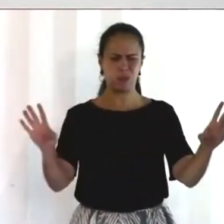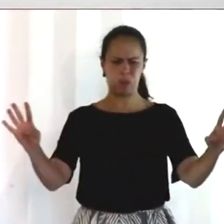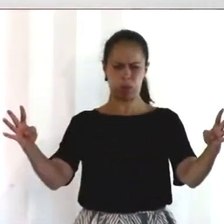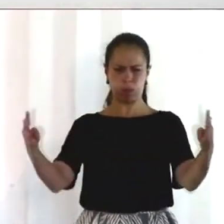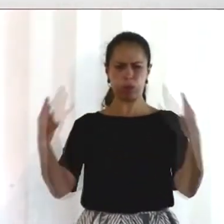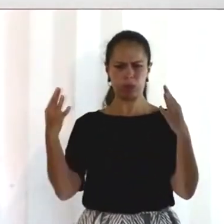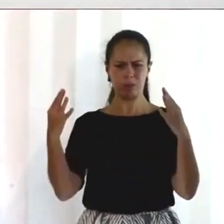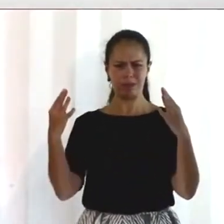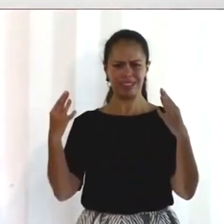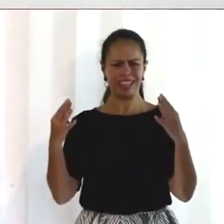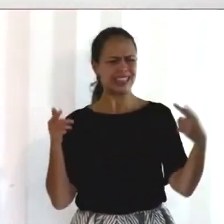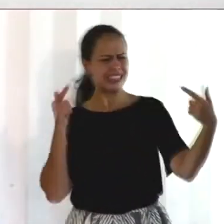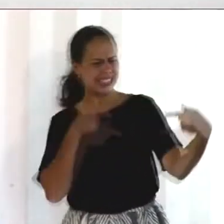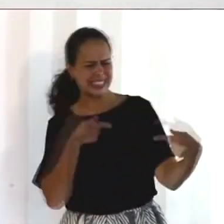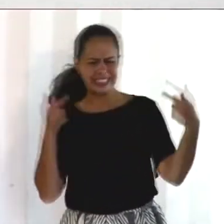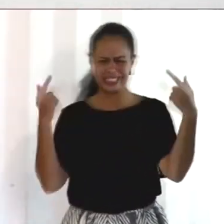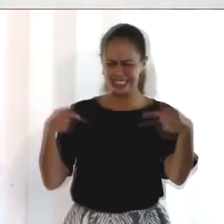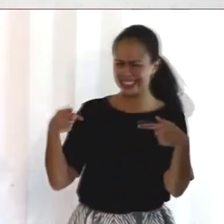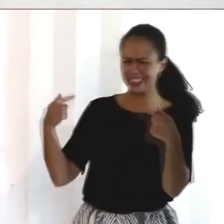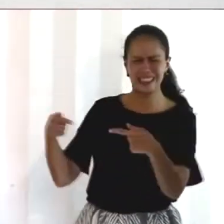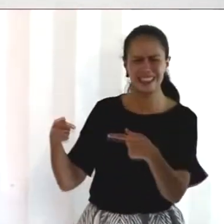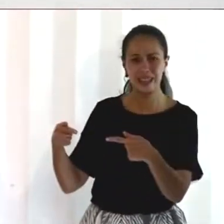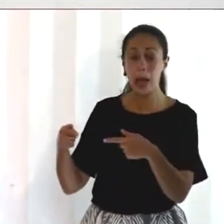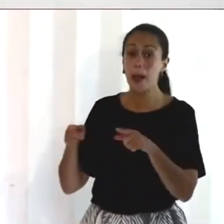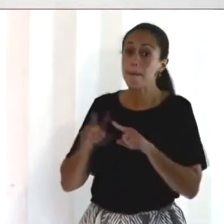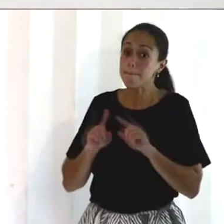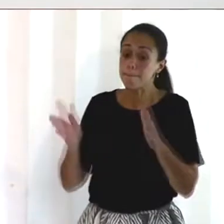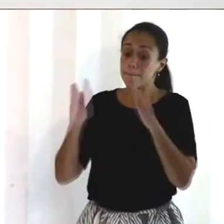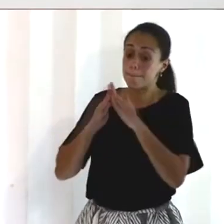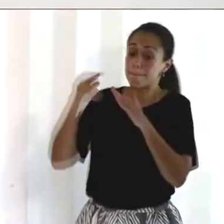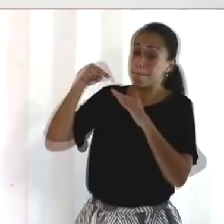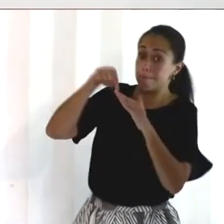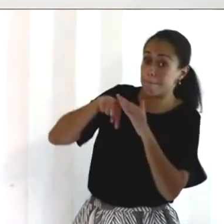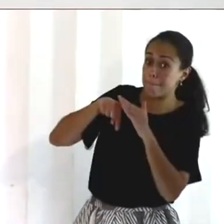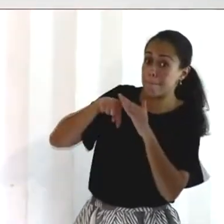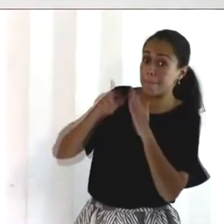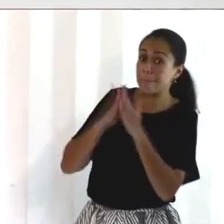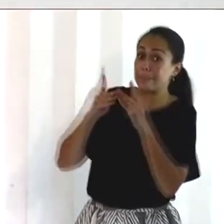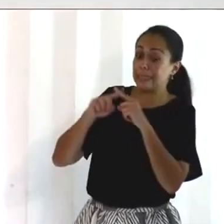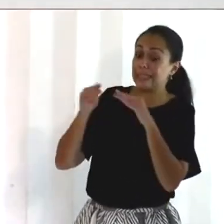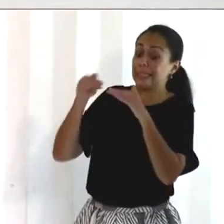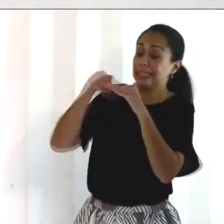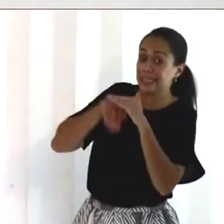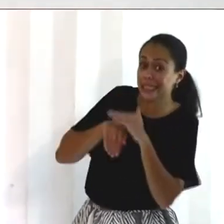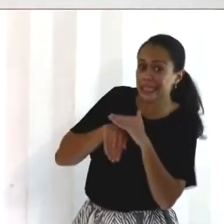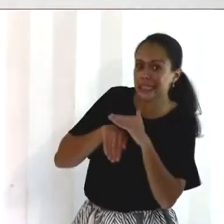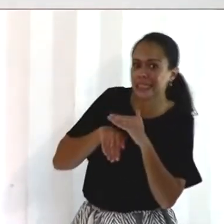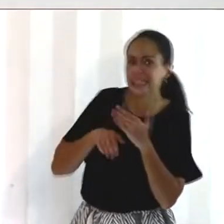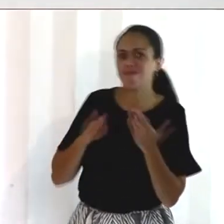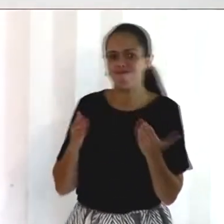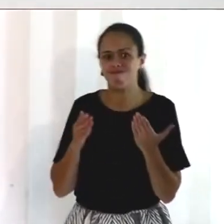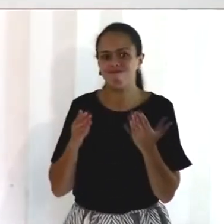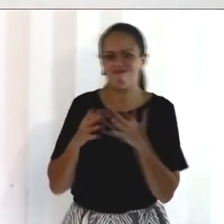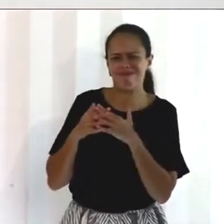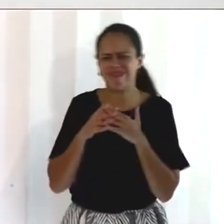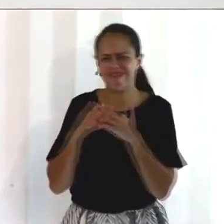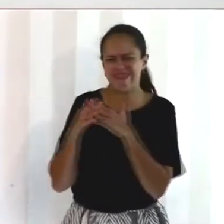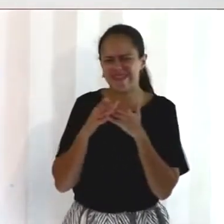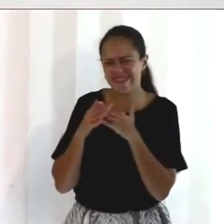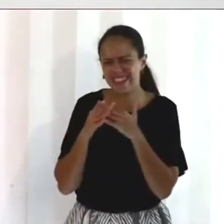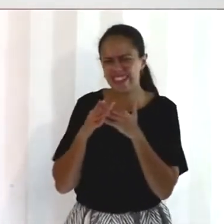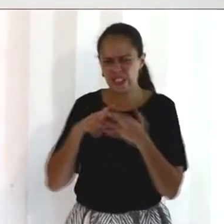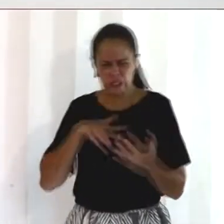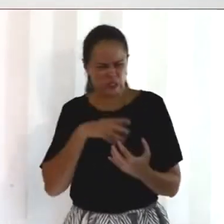também dentro, internamente. E Paulo propõe então o entendimento da moderação. O entendimento da moderação